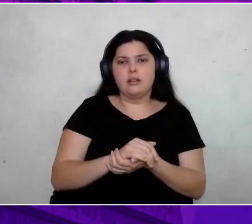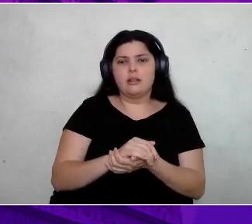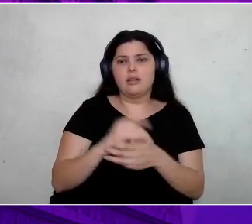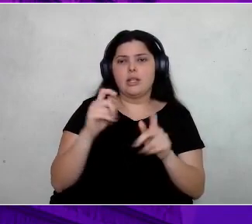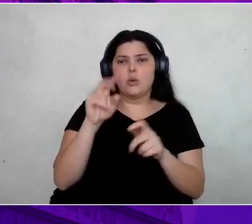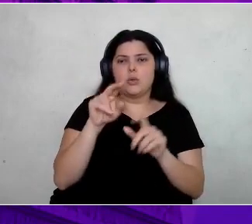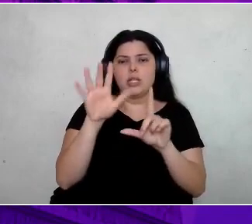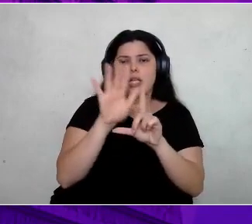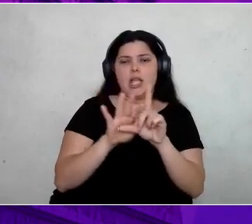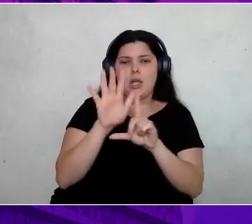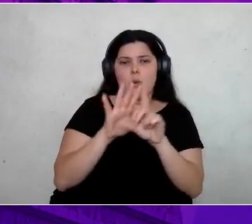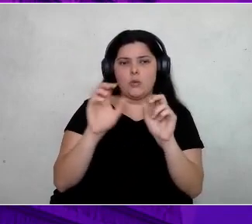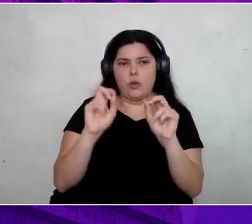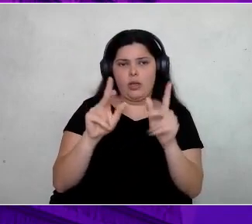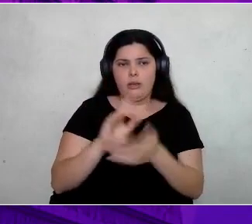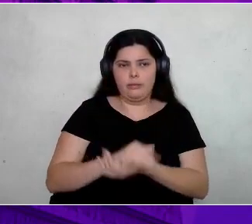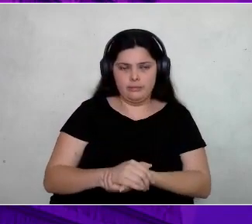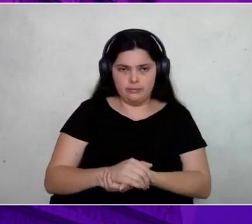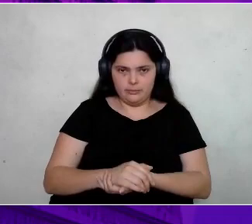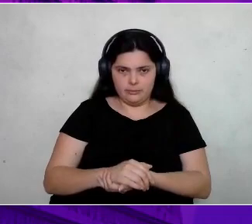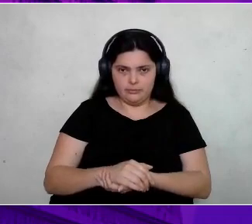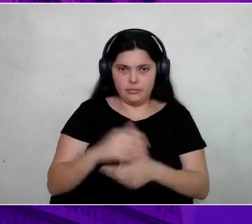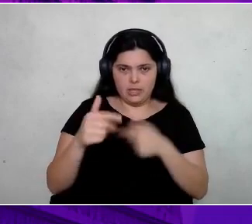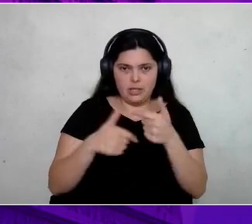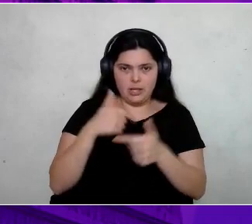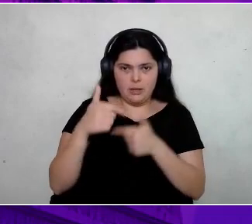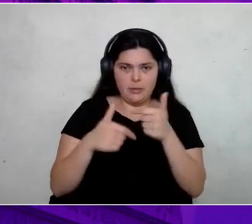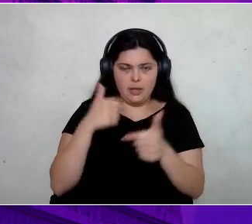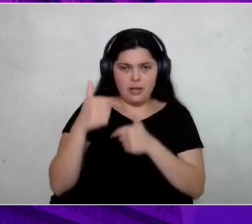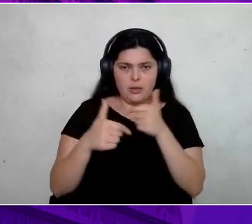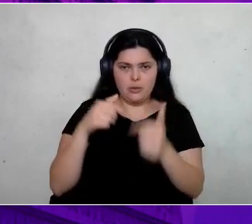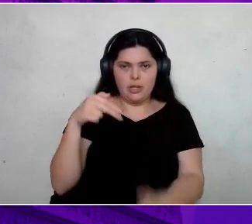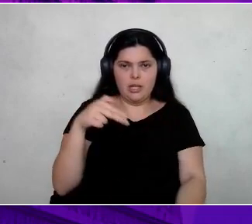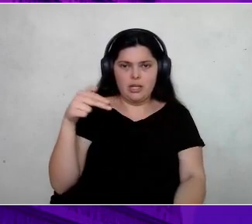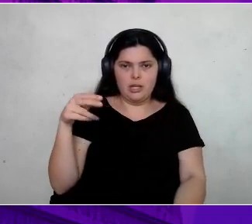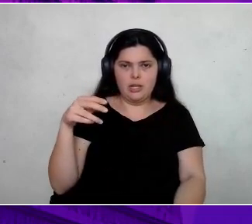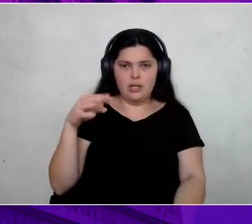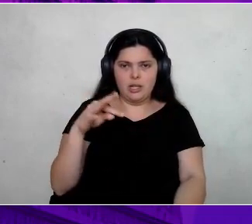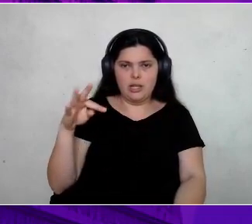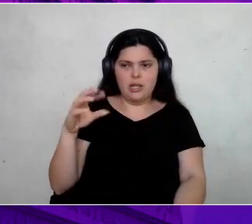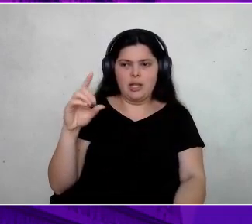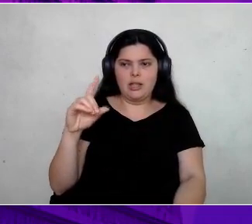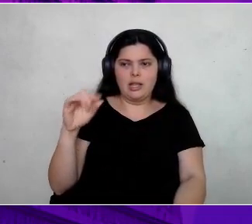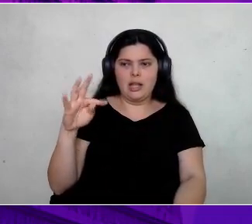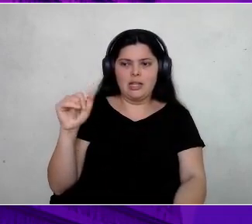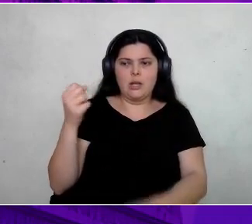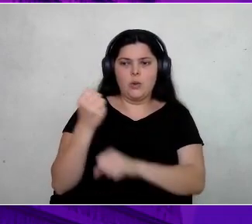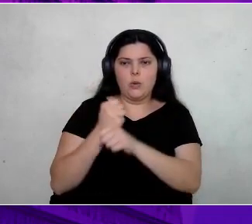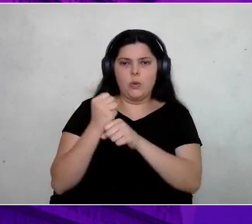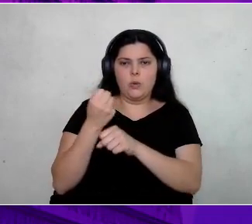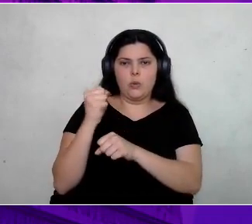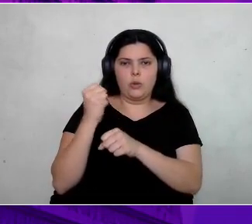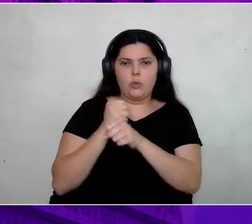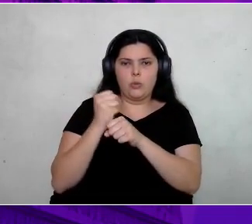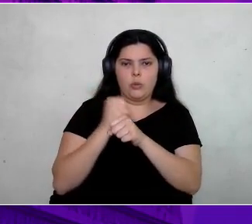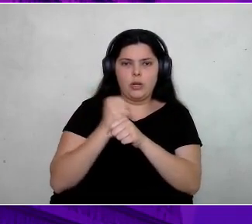Tá? Eu trabalho na NTT Data há 8 anos já, sou QA Expert